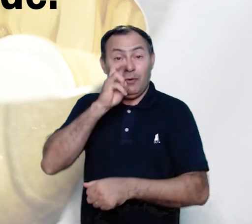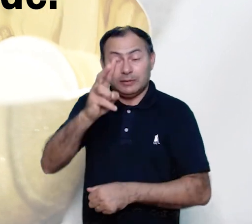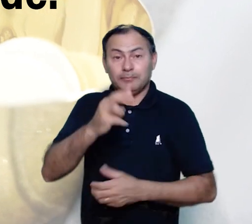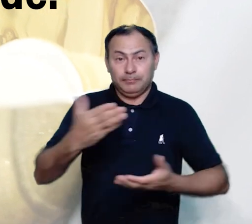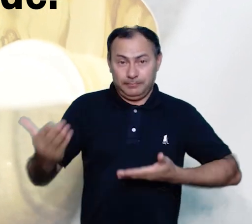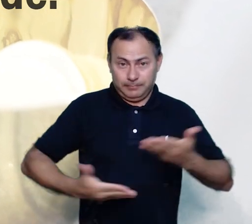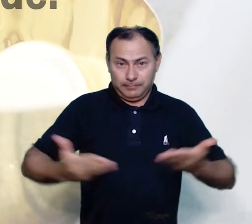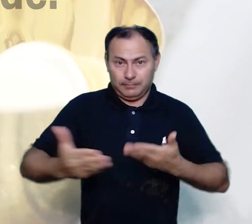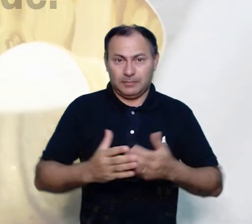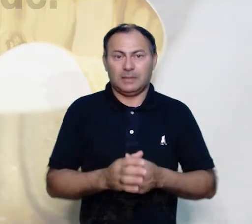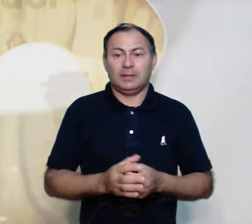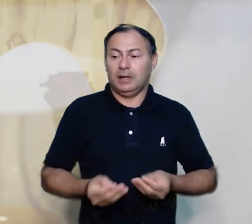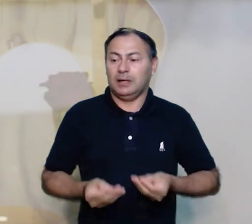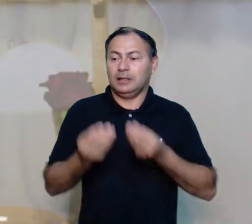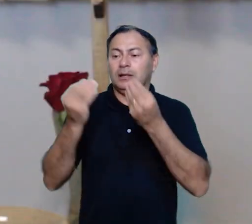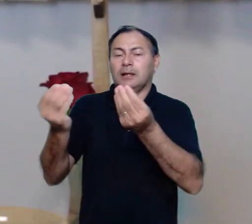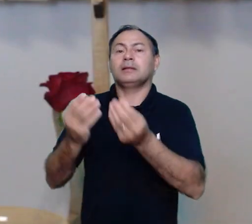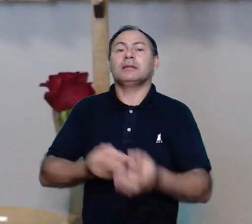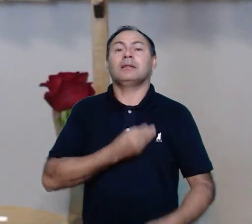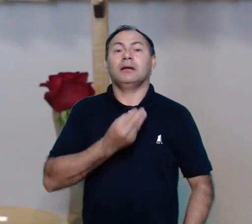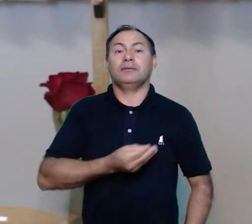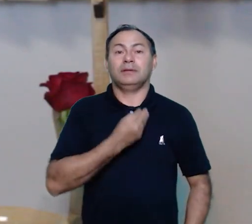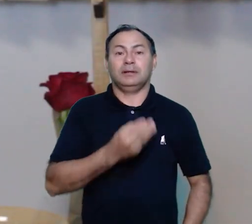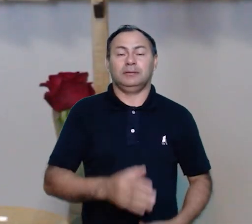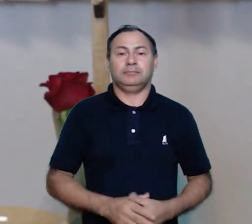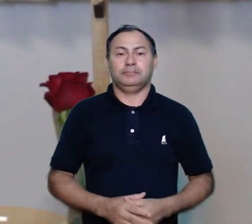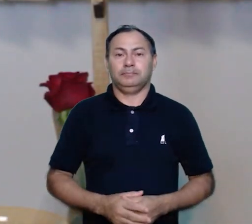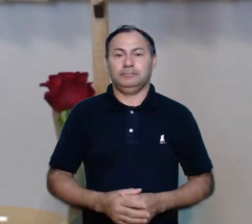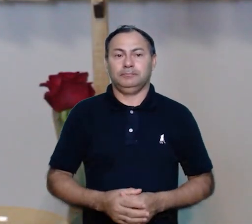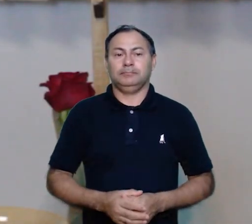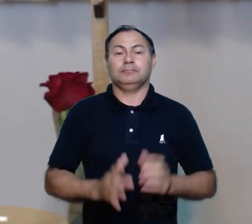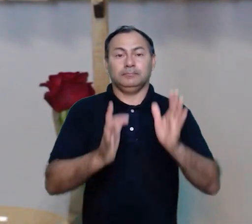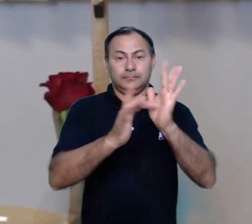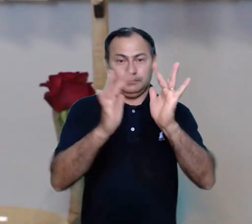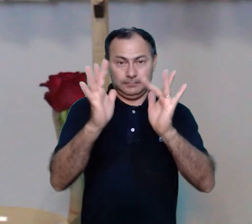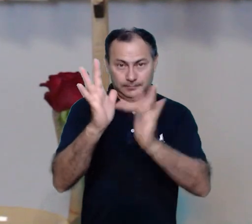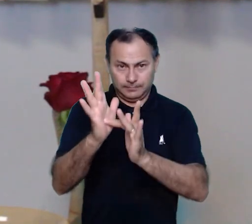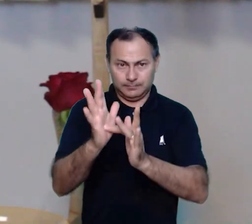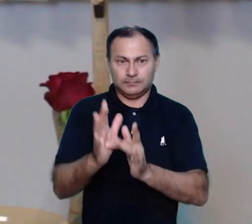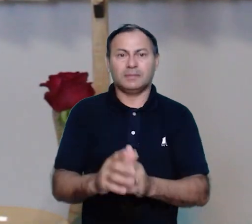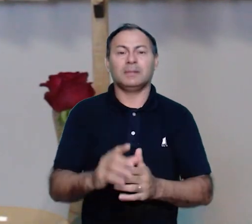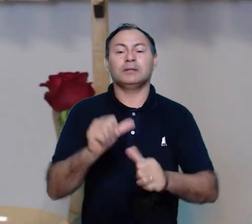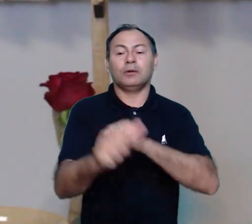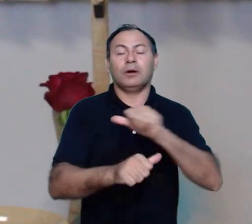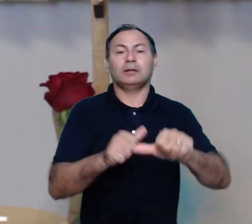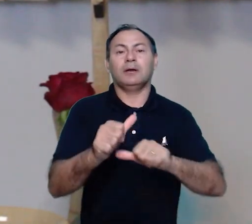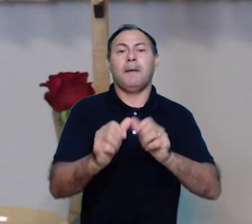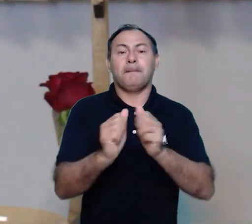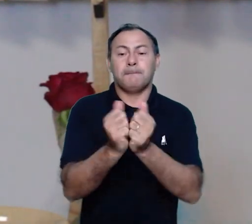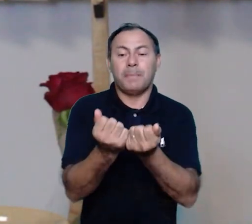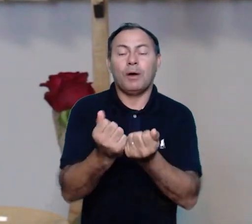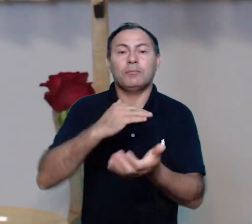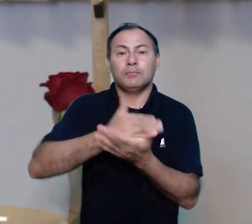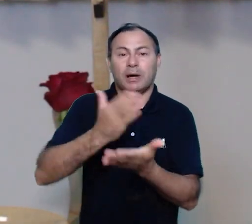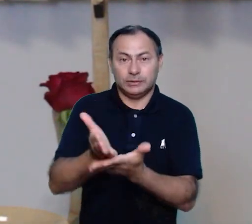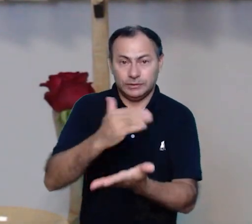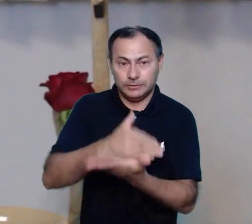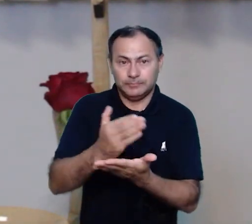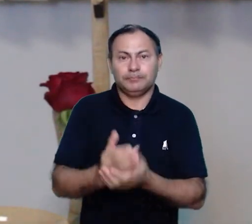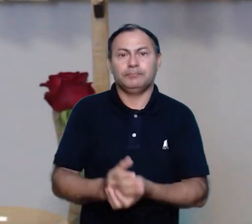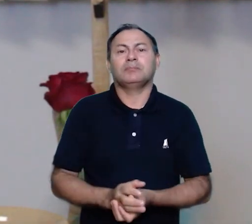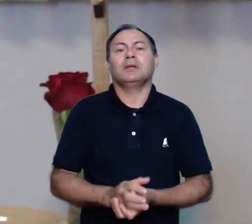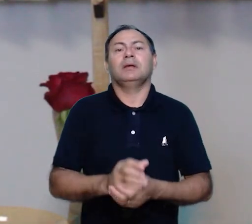fragilidade. Serviço na entrega da vida. Jesus se faz